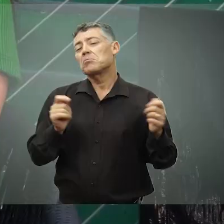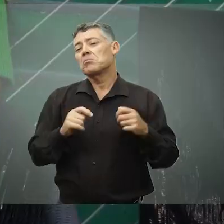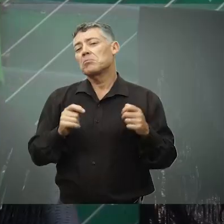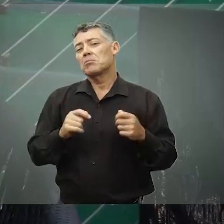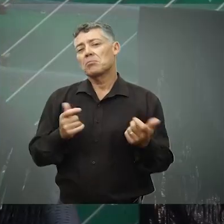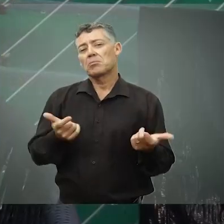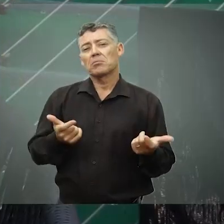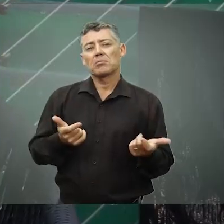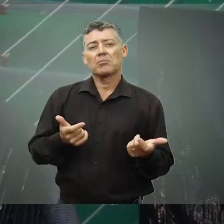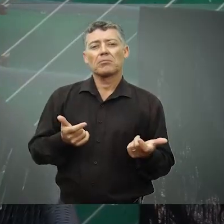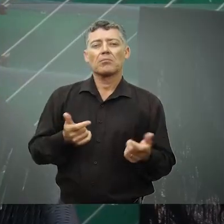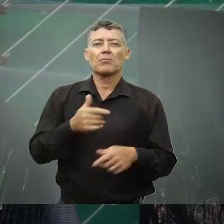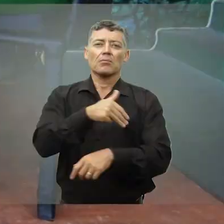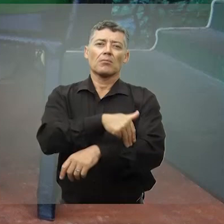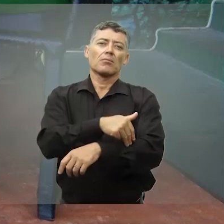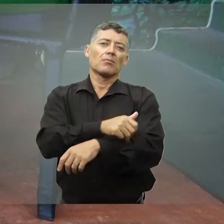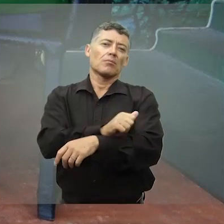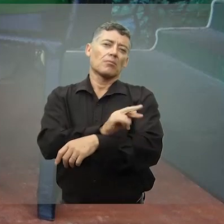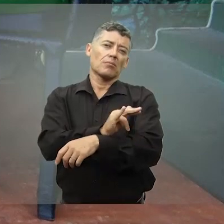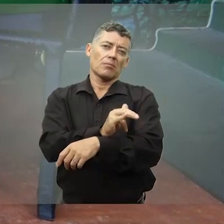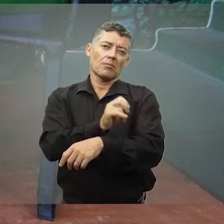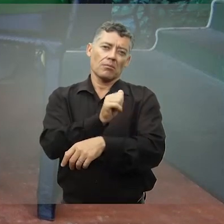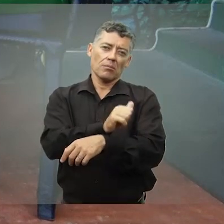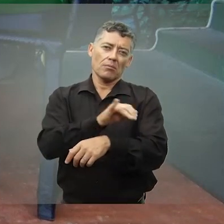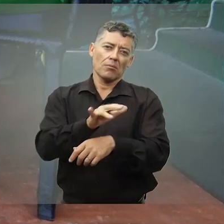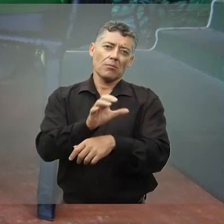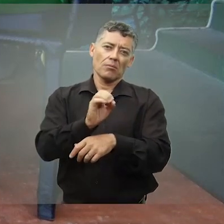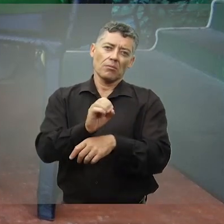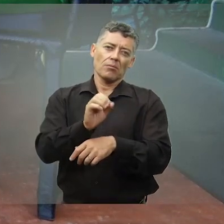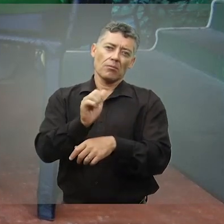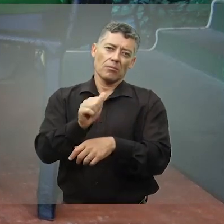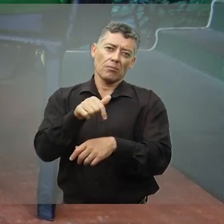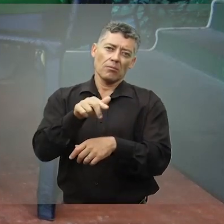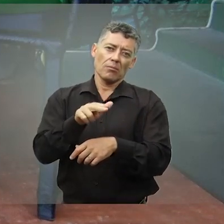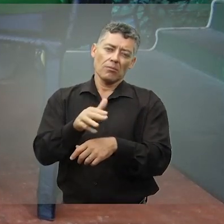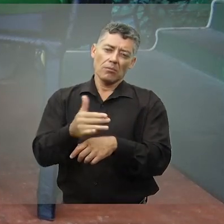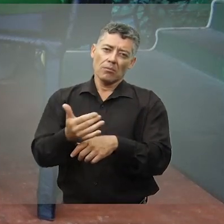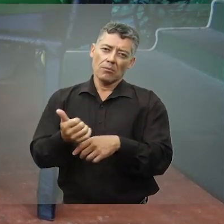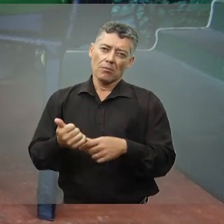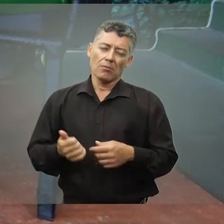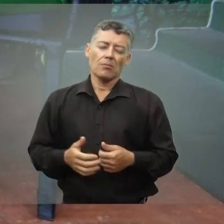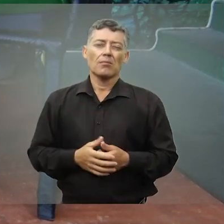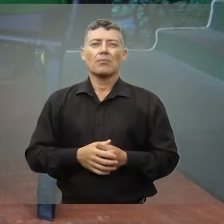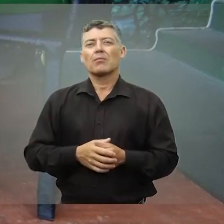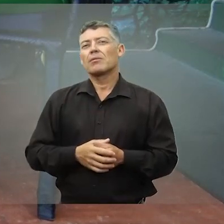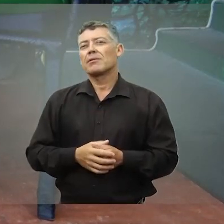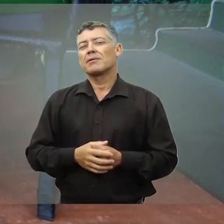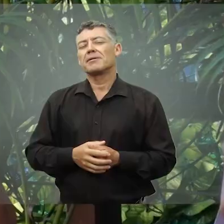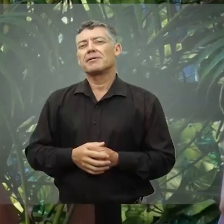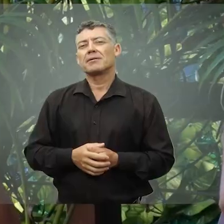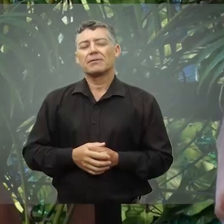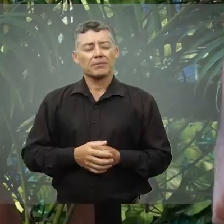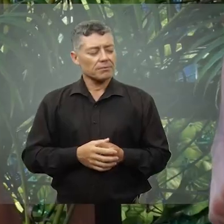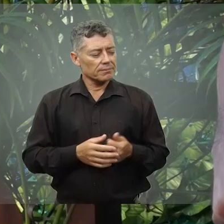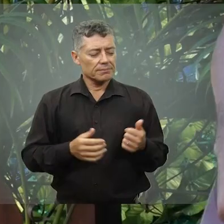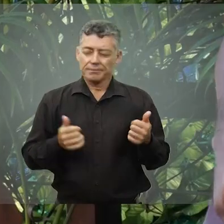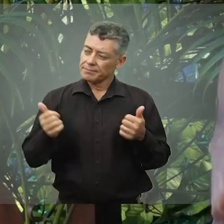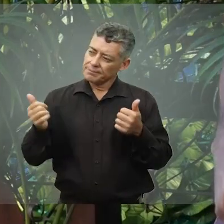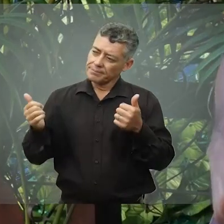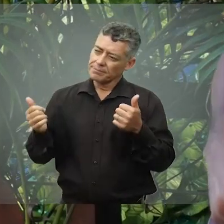Ótimo, né? Eu queria Maria Joaquina, porque eu acho que todo mundo conhece e canta junto. Vamos. E depois aí você vai escolhendo outras de sucesso, pode ser? Você que